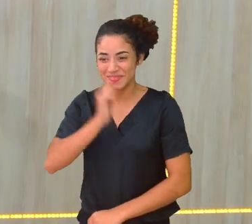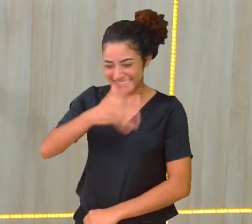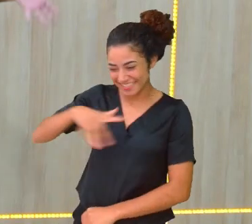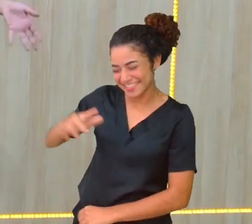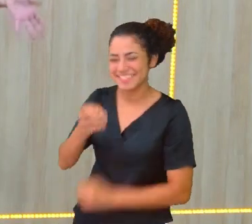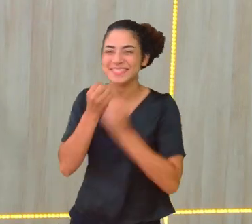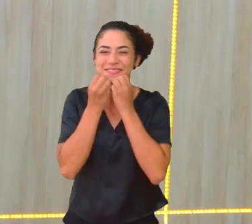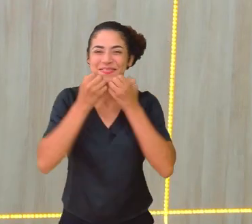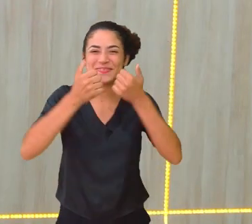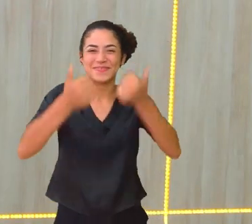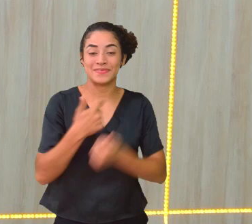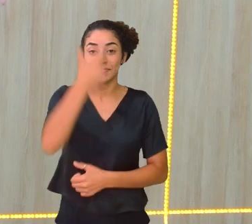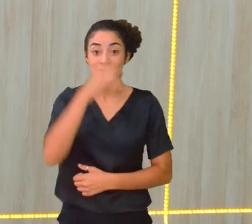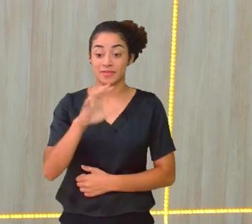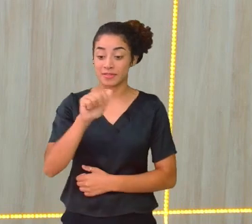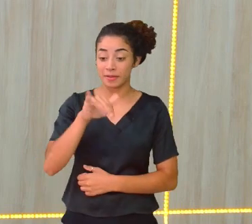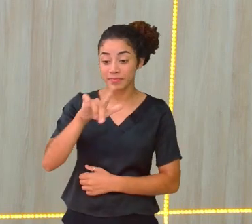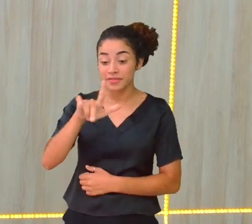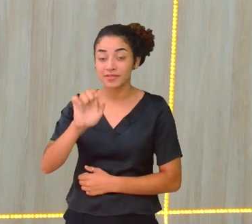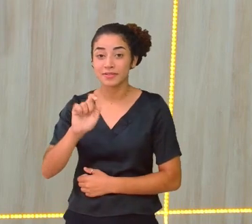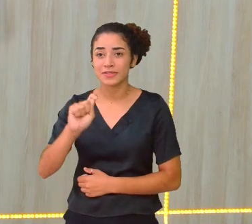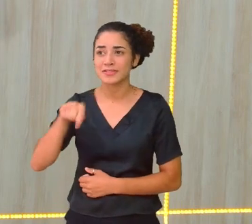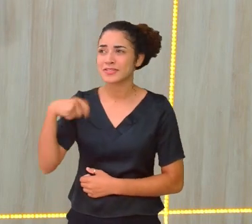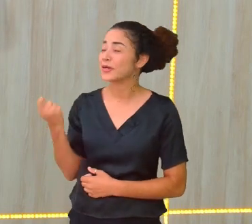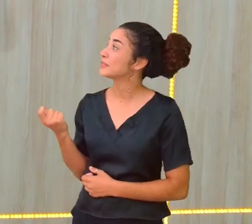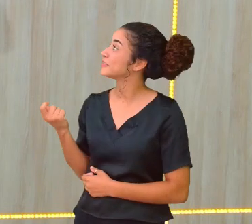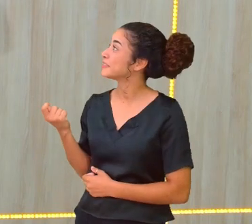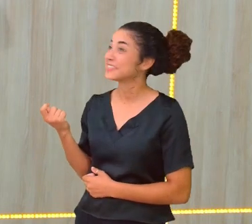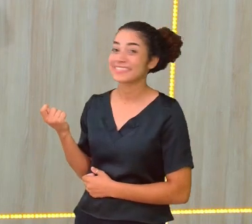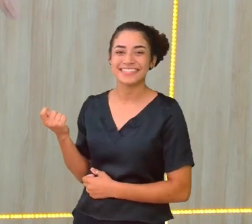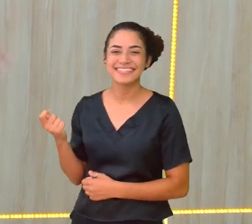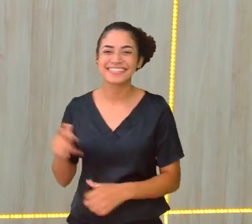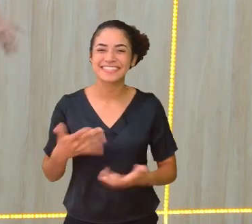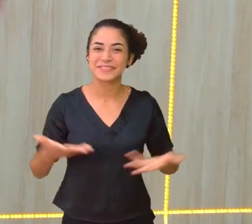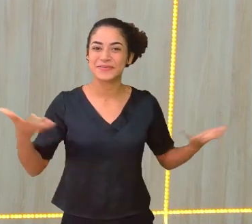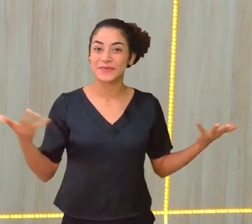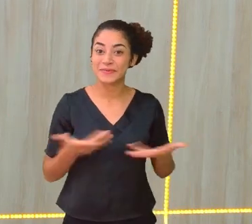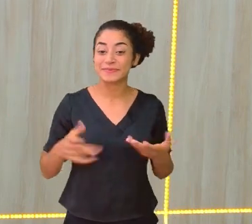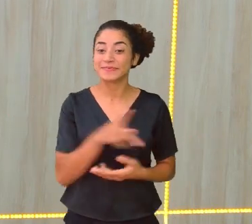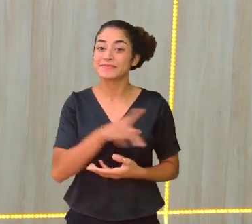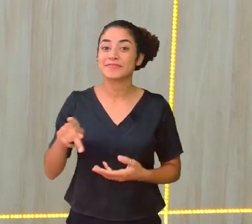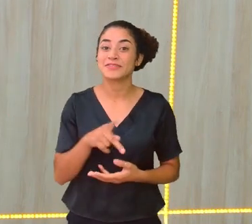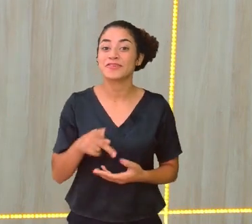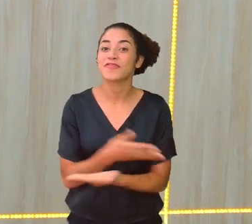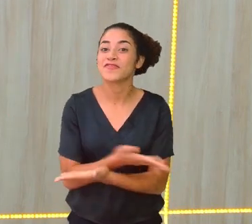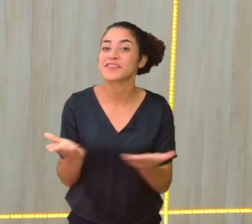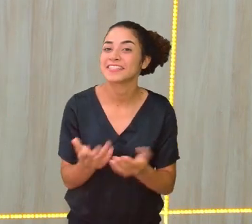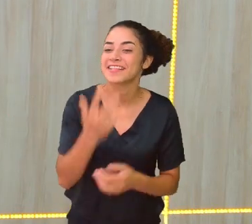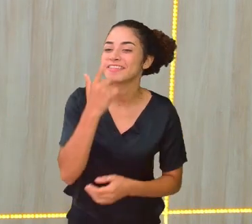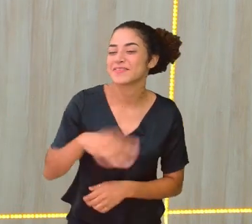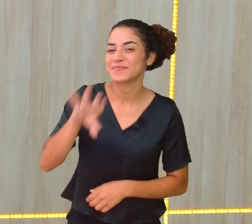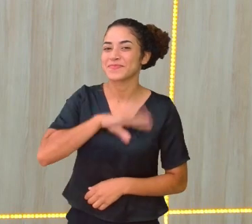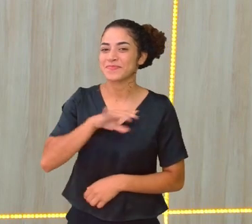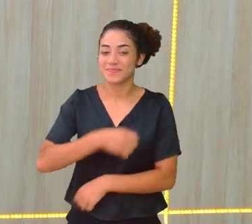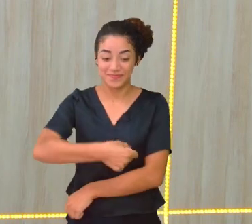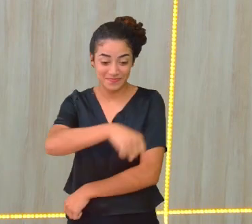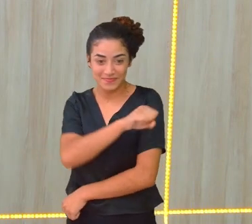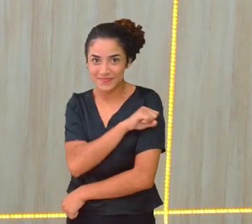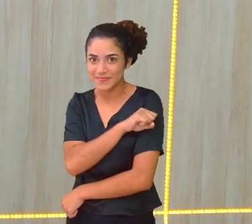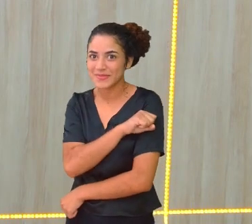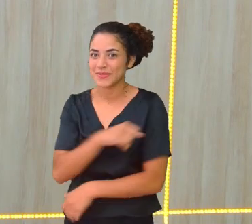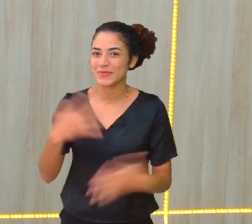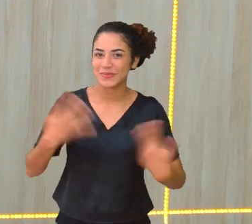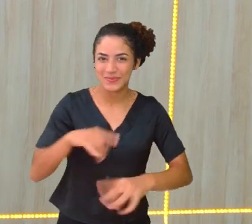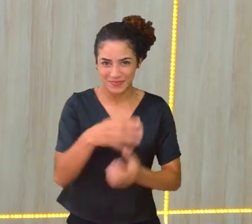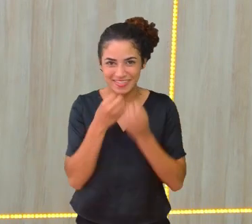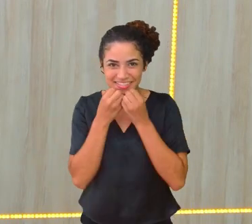meninas, tudo bem? Eu sou Camille Borba e este é o meu sinal. E hoje eu serei a professora de vocês de língua portuguesa do 8º ano. Como